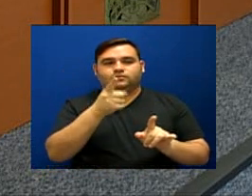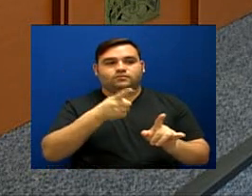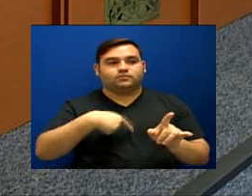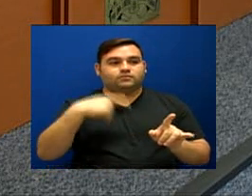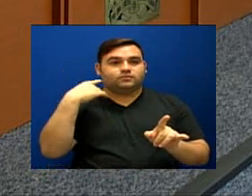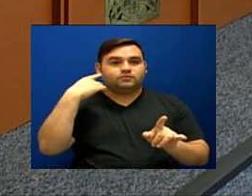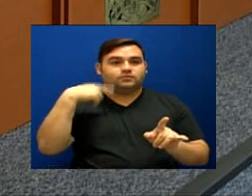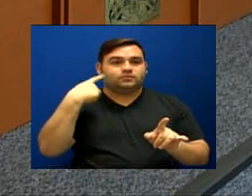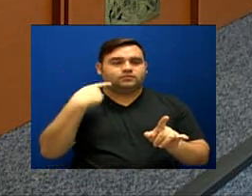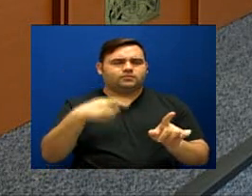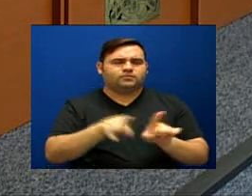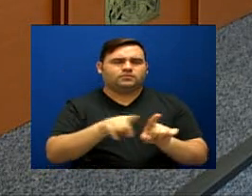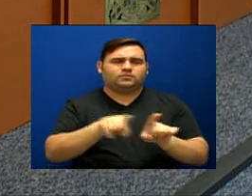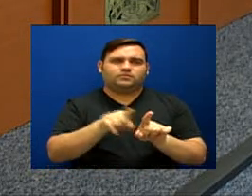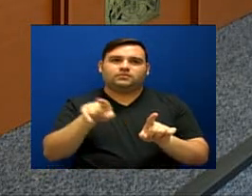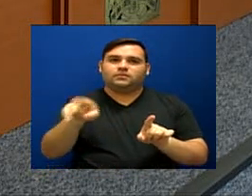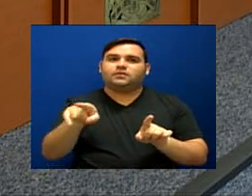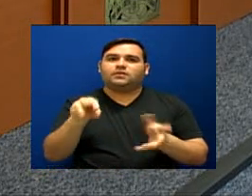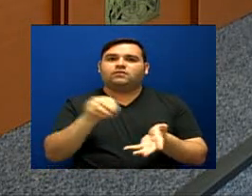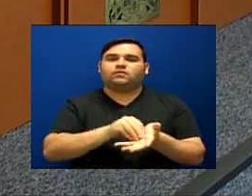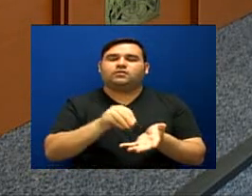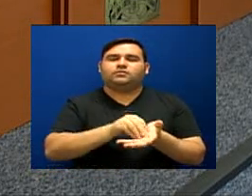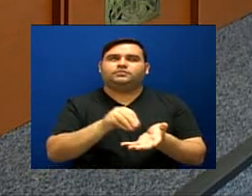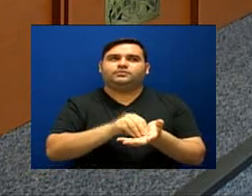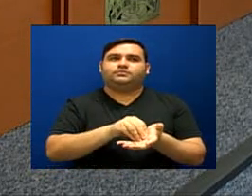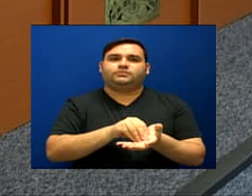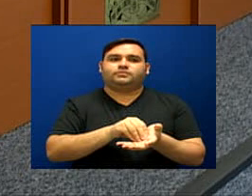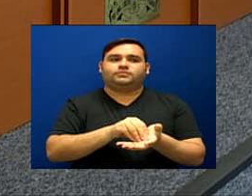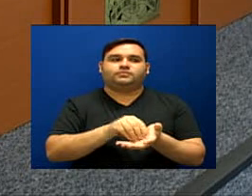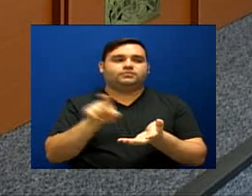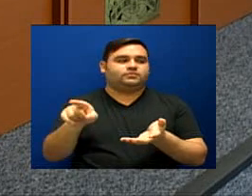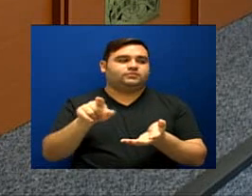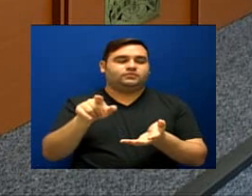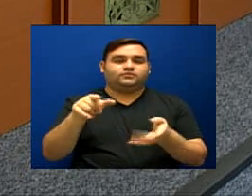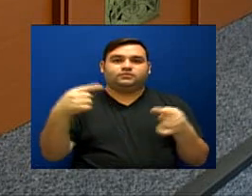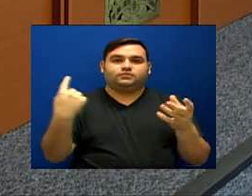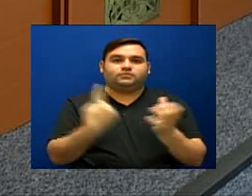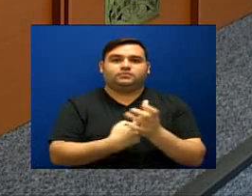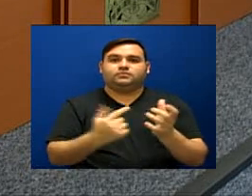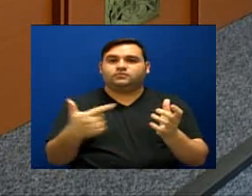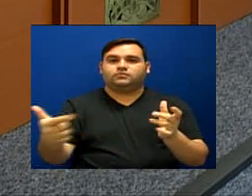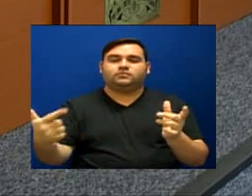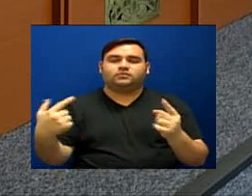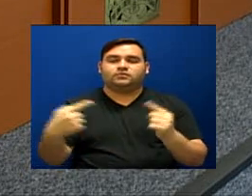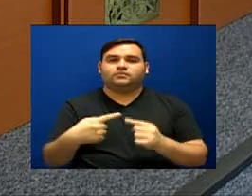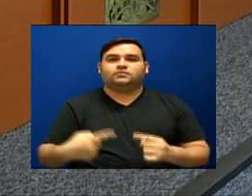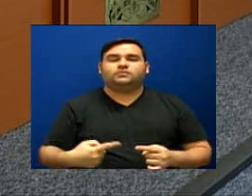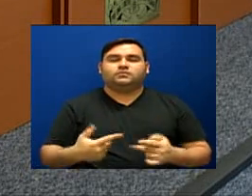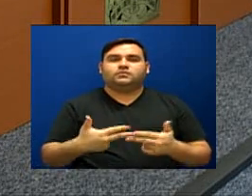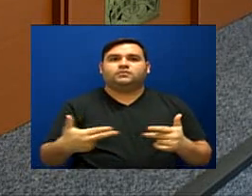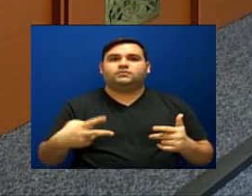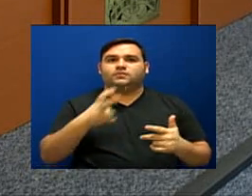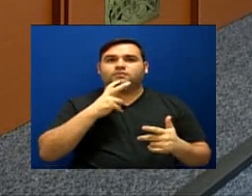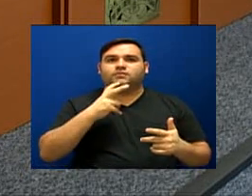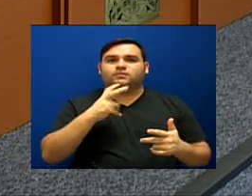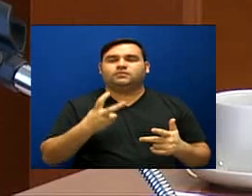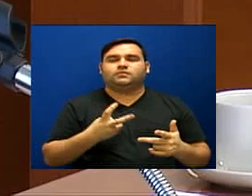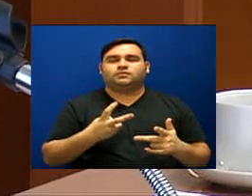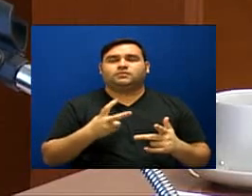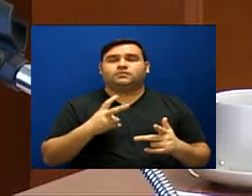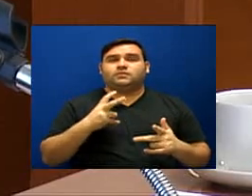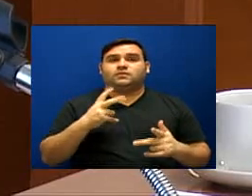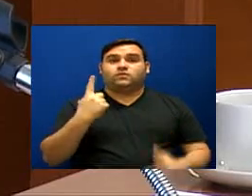nossos deputados também não têm absoluta, não se envolve em questões sorocabanas.